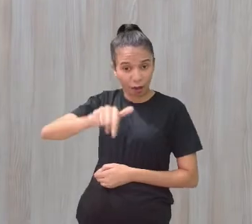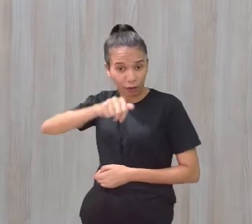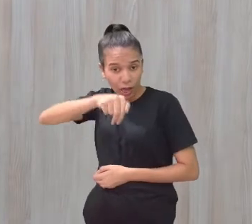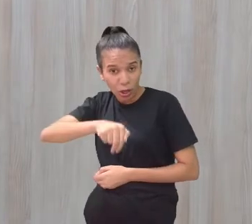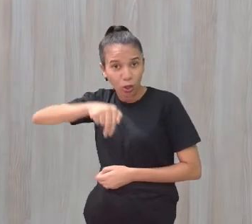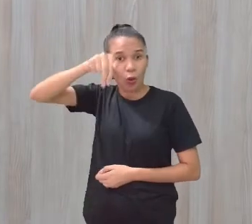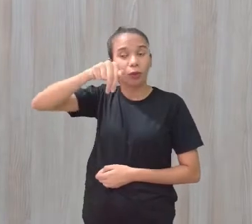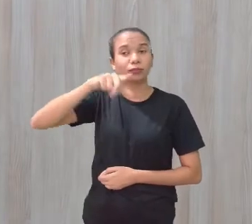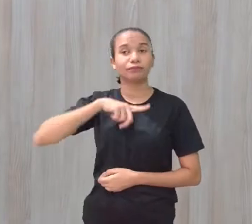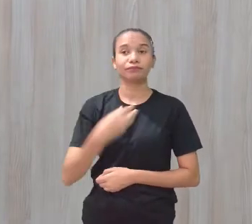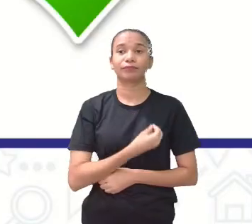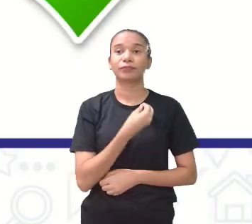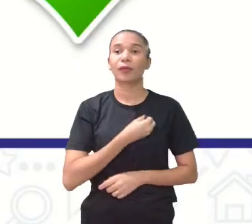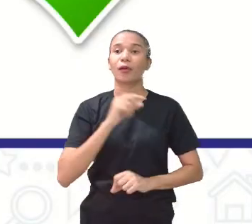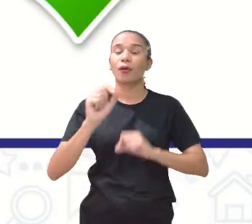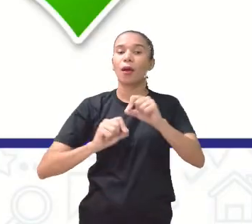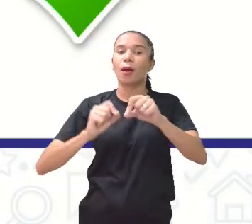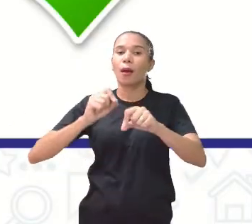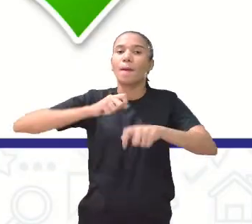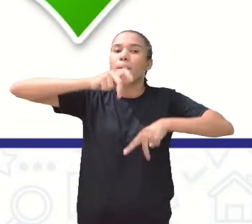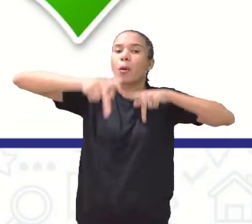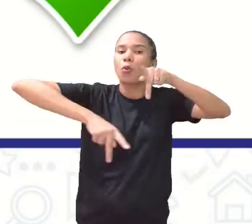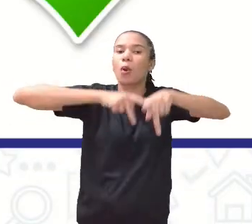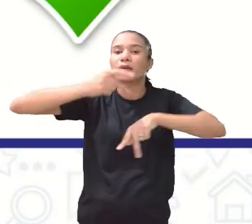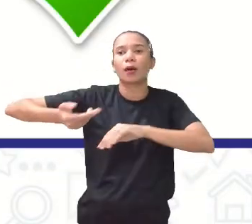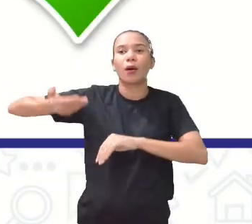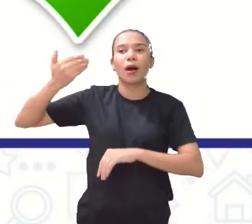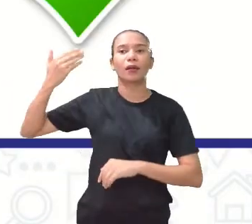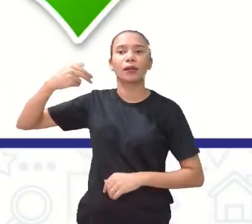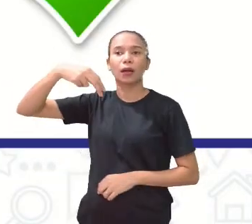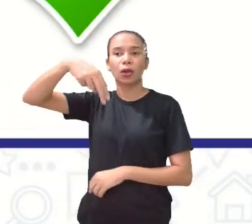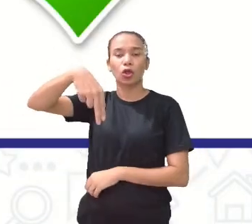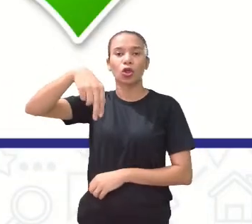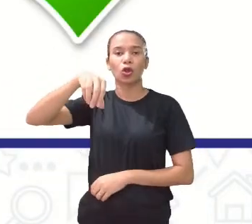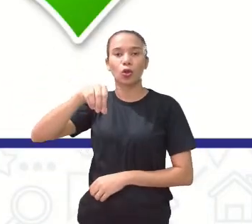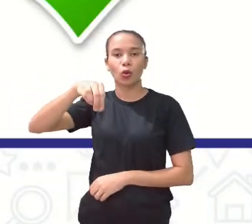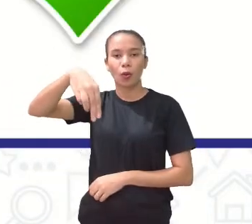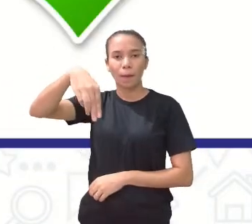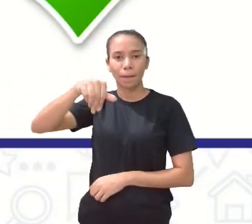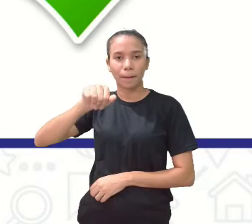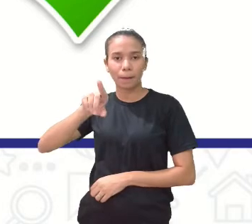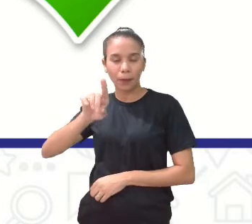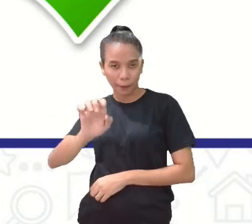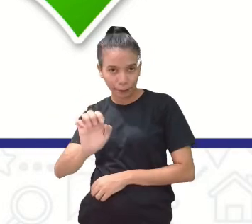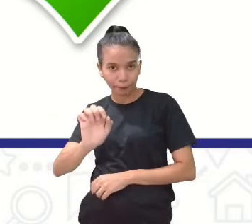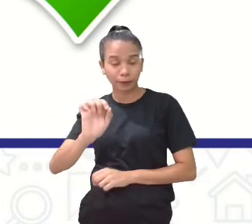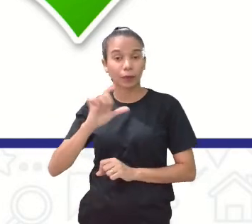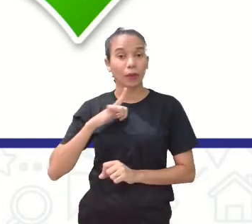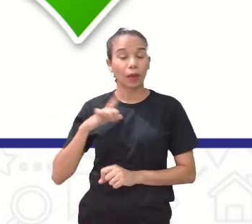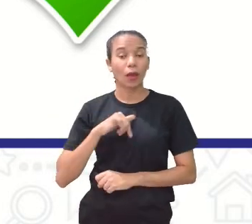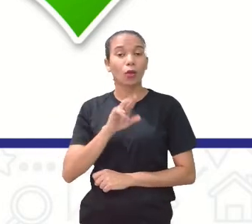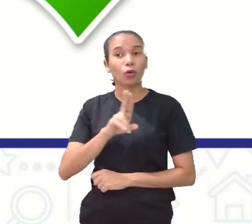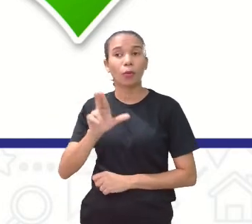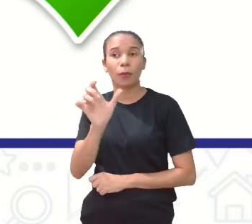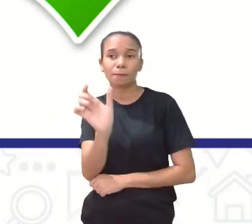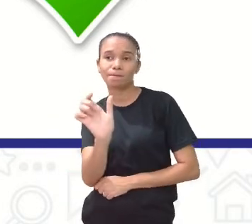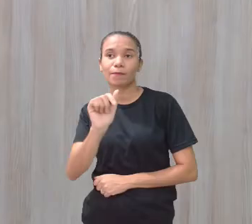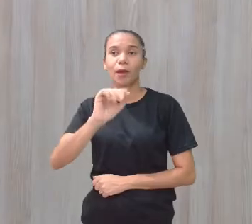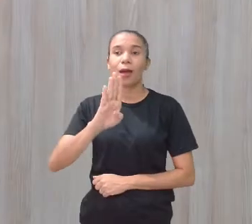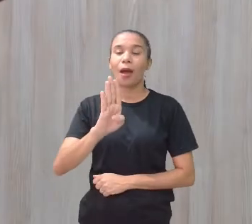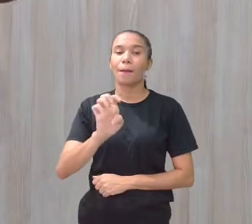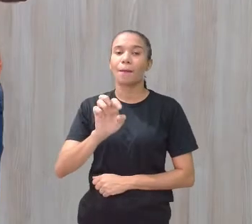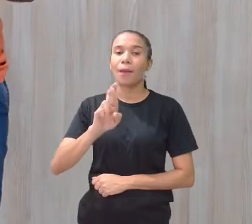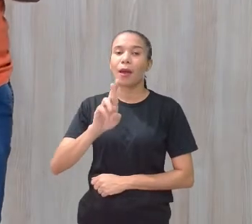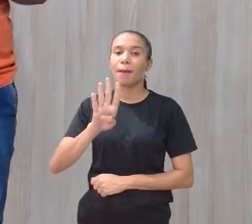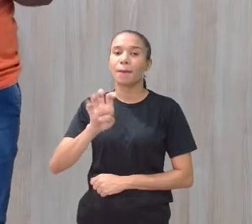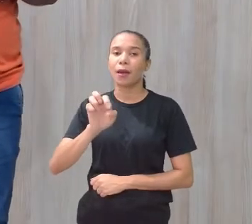ela era habitada por povos nômades, os chamados berberes. Então, os berberes são aqueles povos